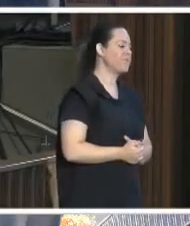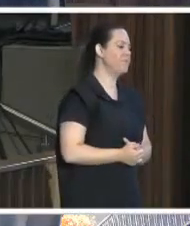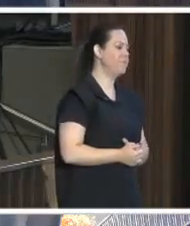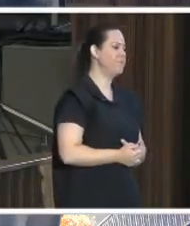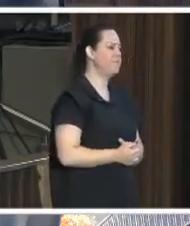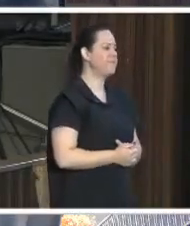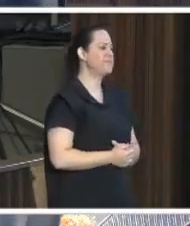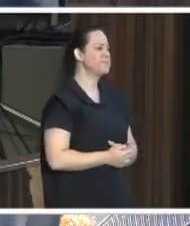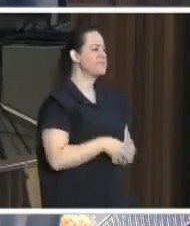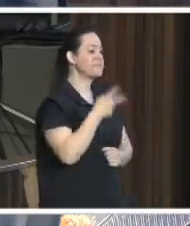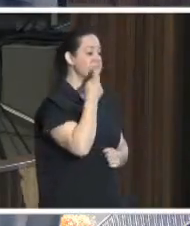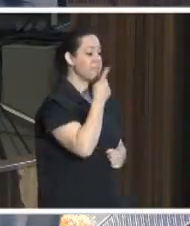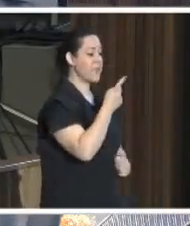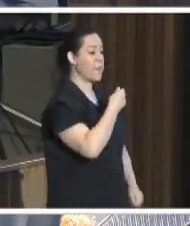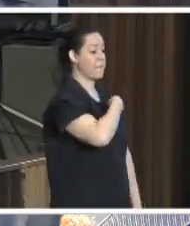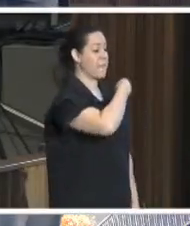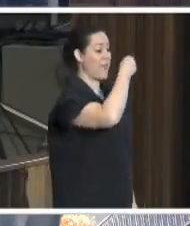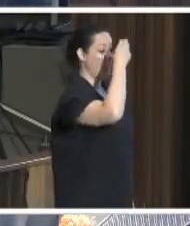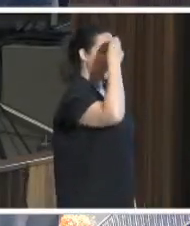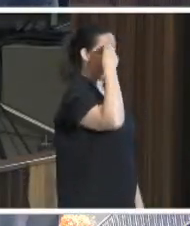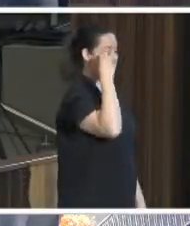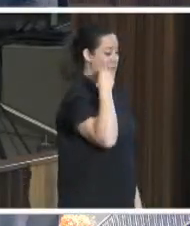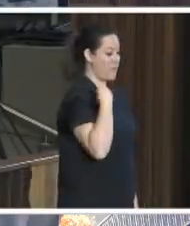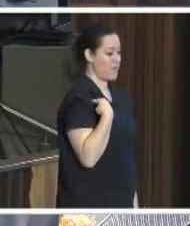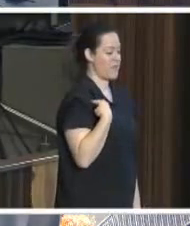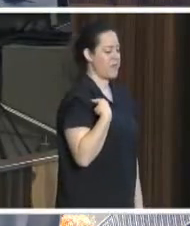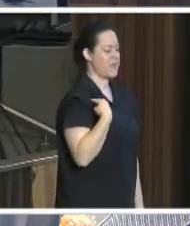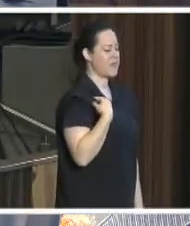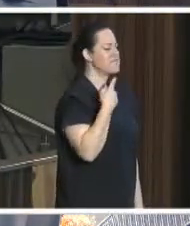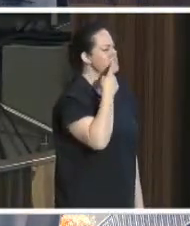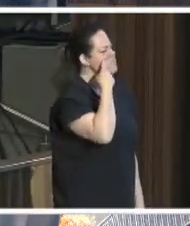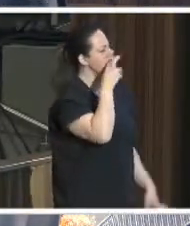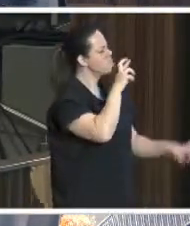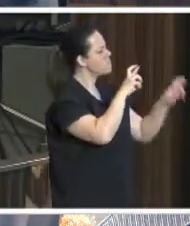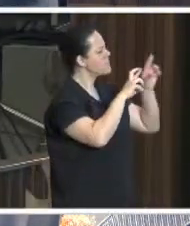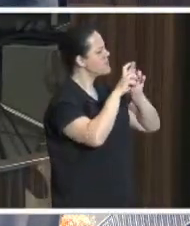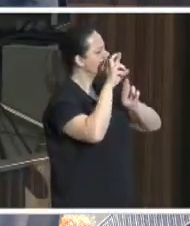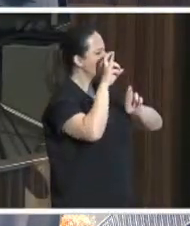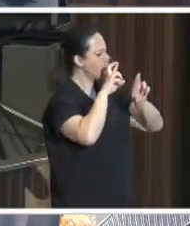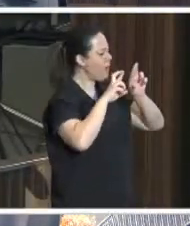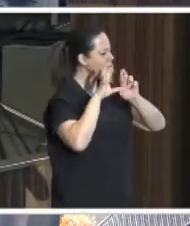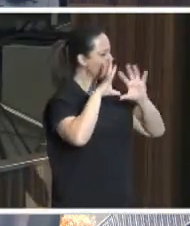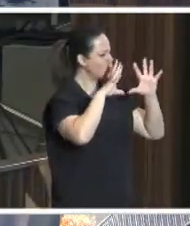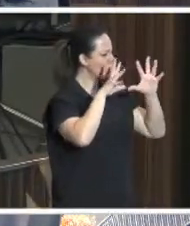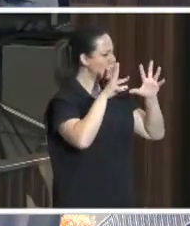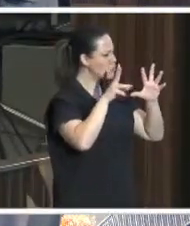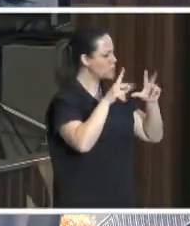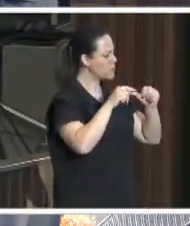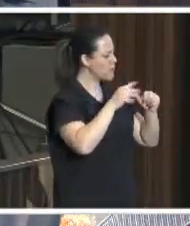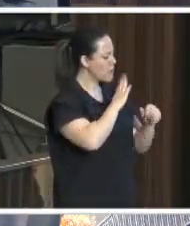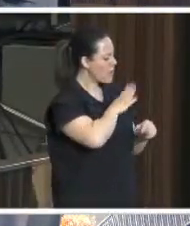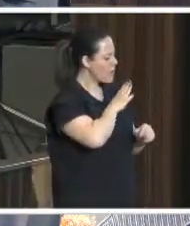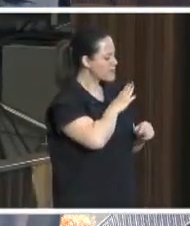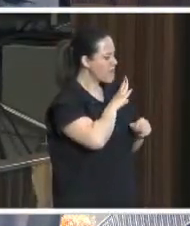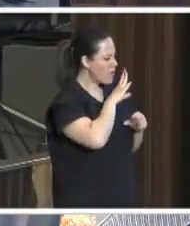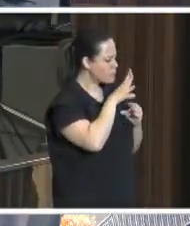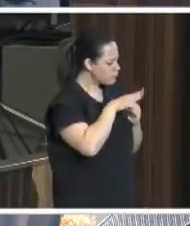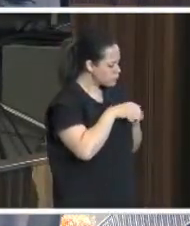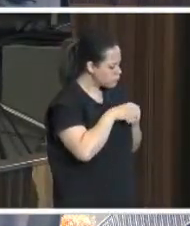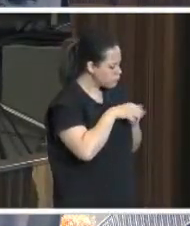que Maria assistia todas essas coisas e guardava no seu coração.